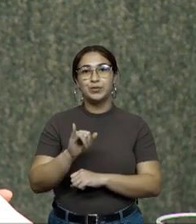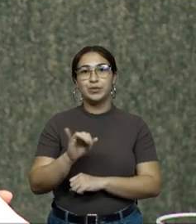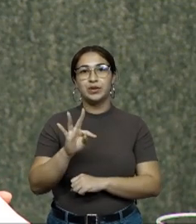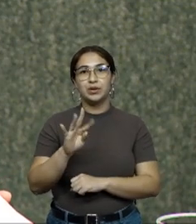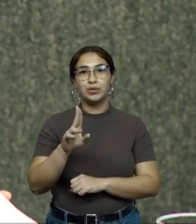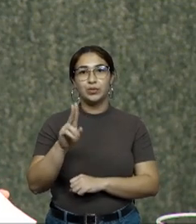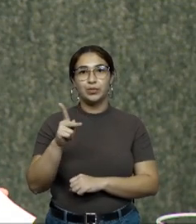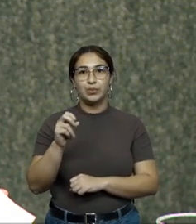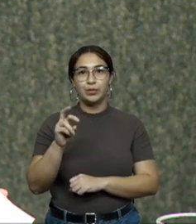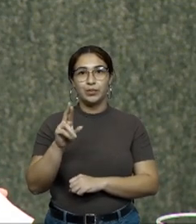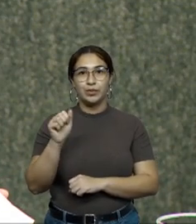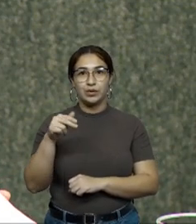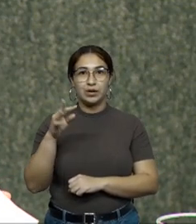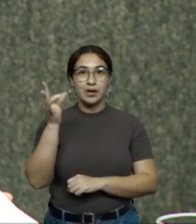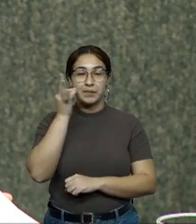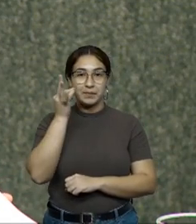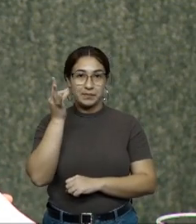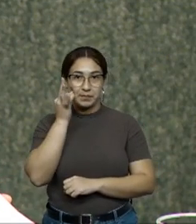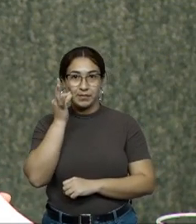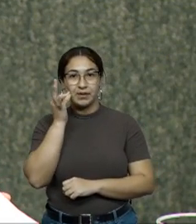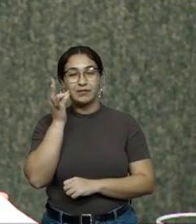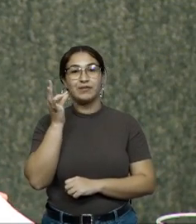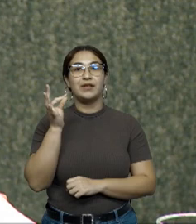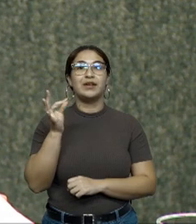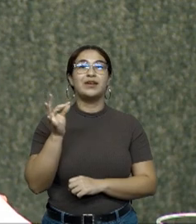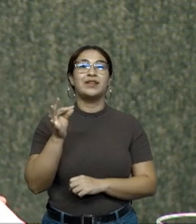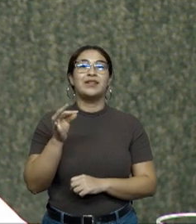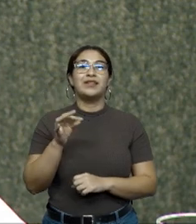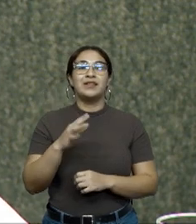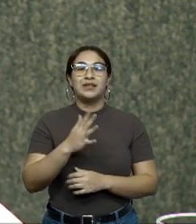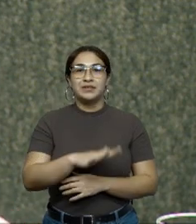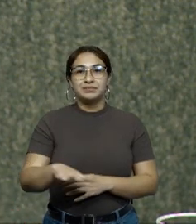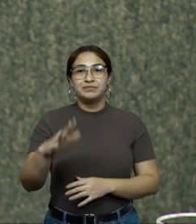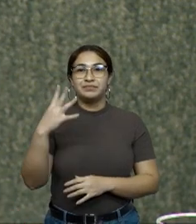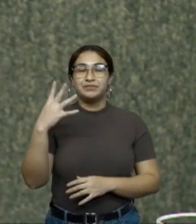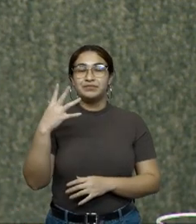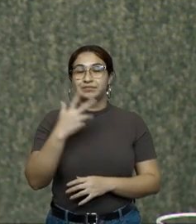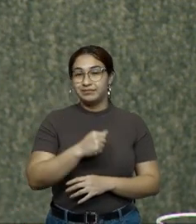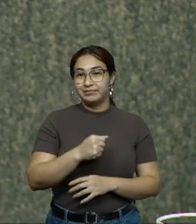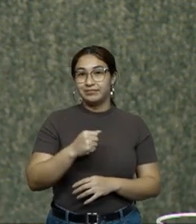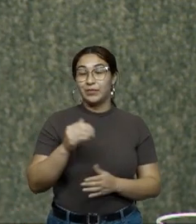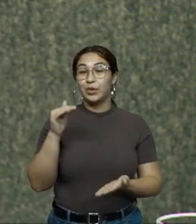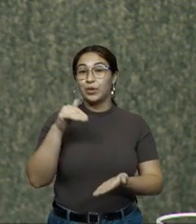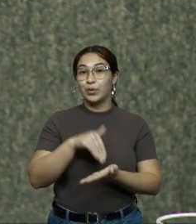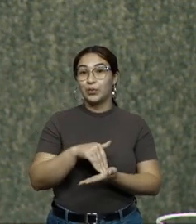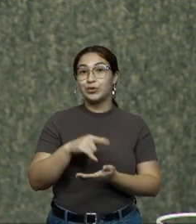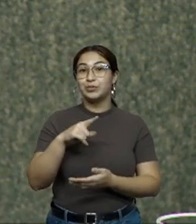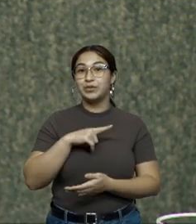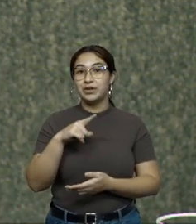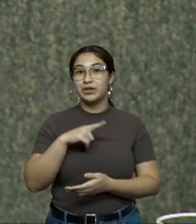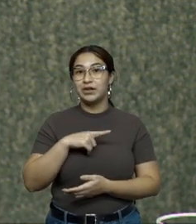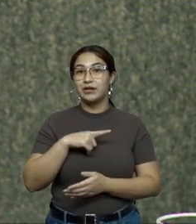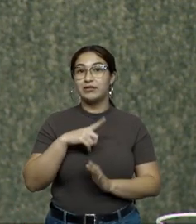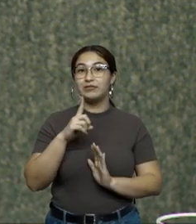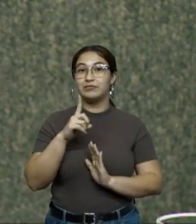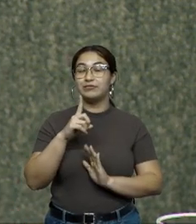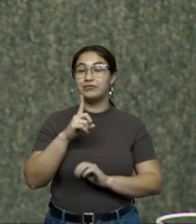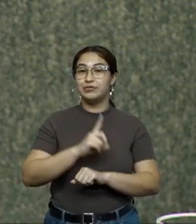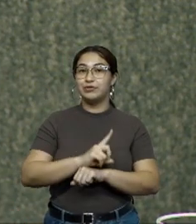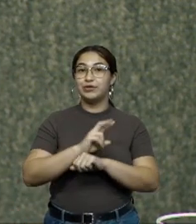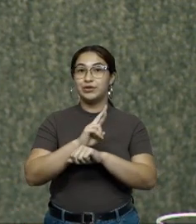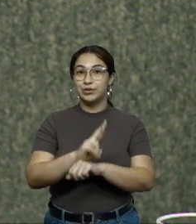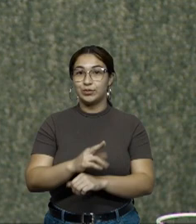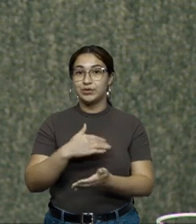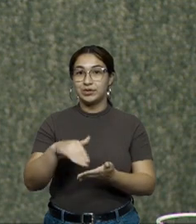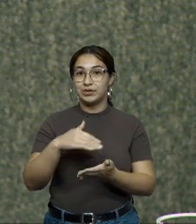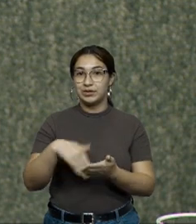Regional de Mafra Criciúma Curitibanos Campos Novos e por último temos o diretor da Secretaria de Saúde do